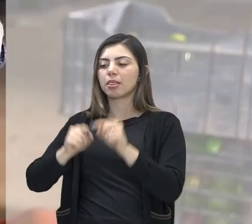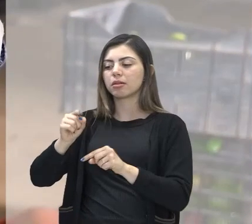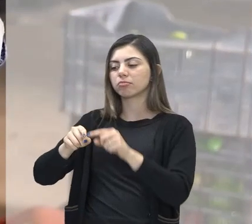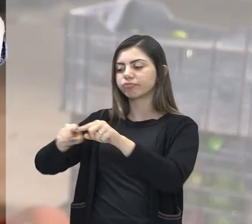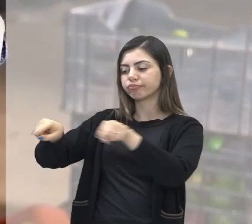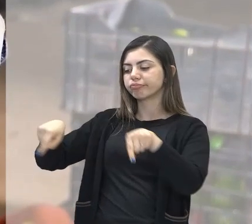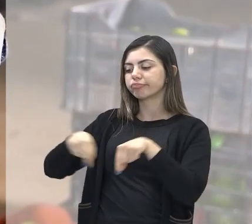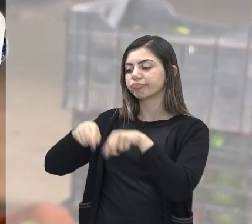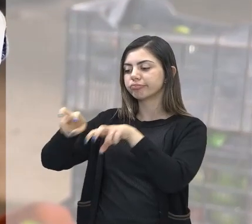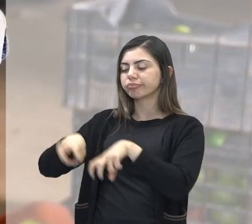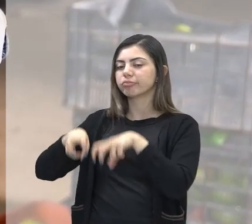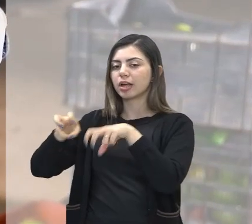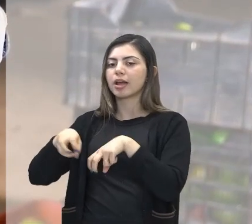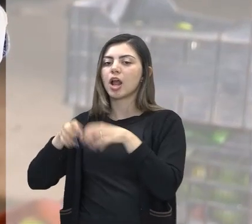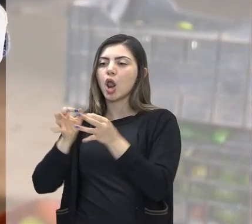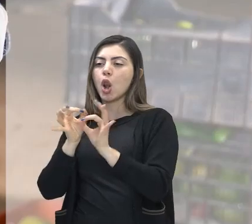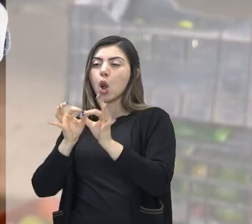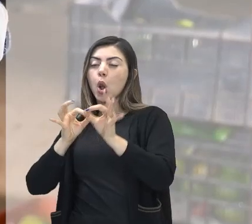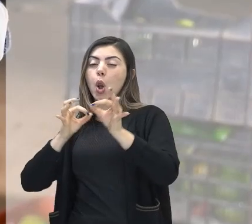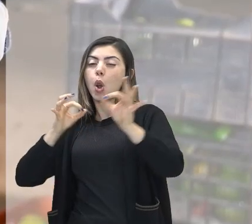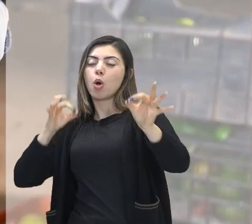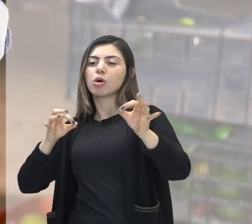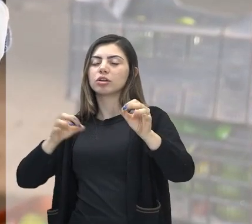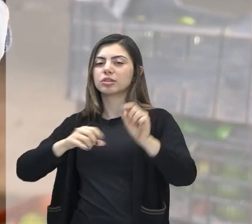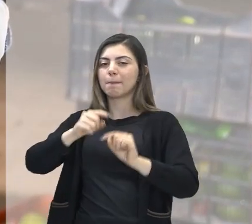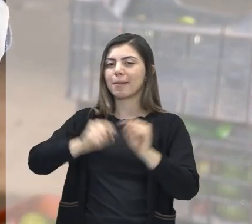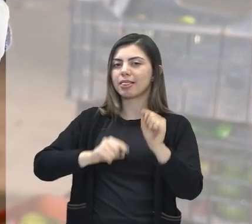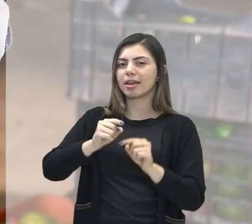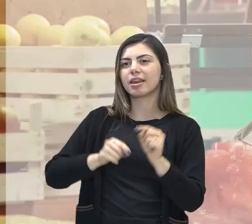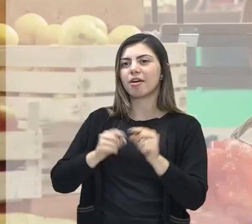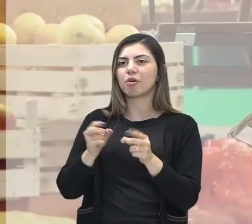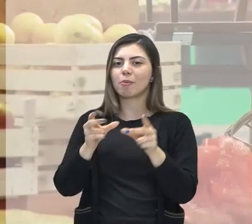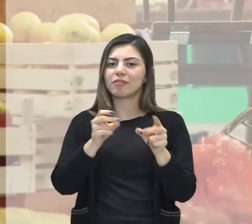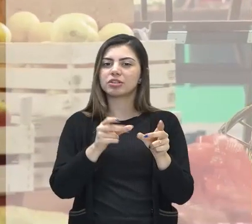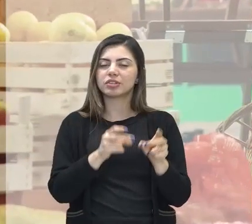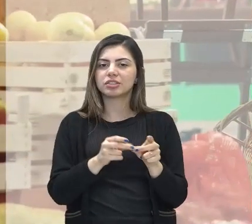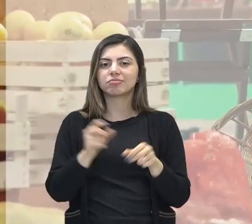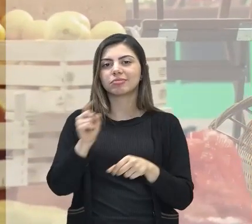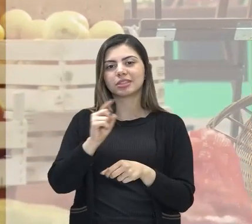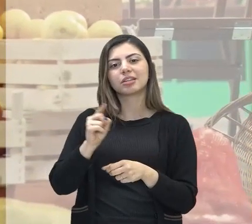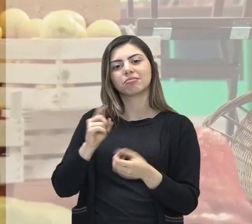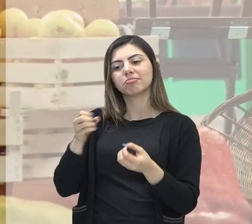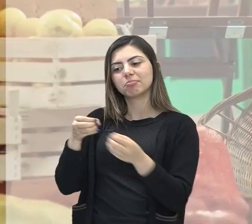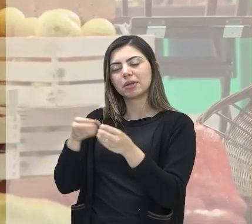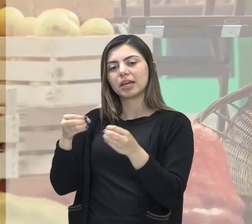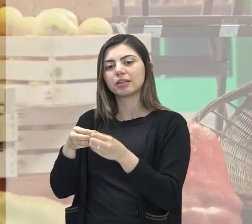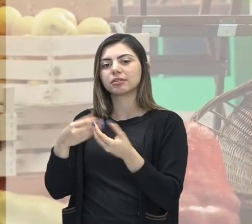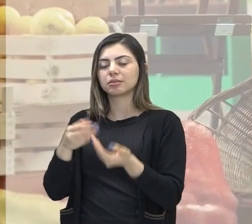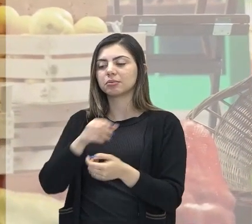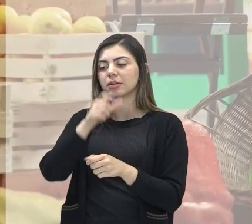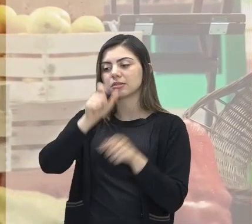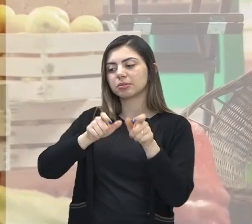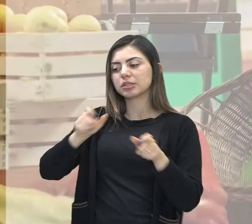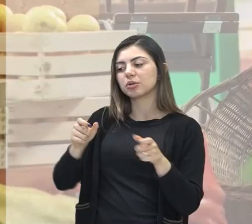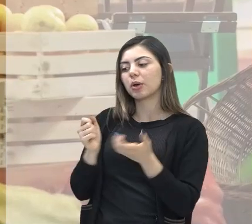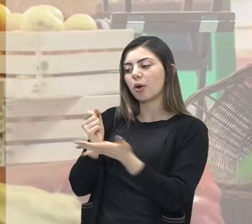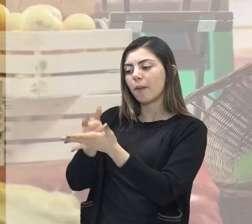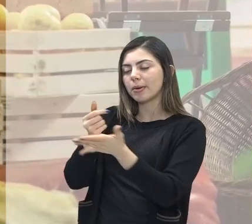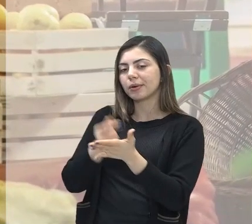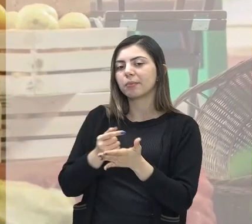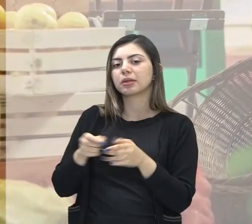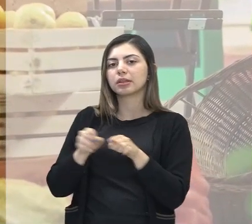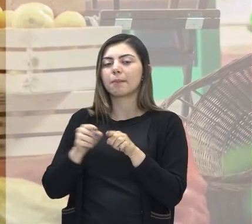rurais não ficam muito longe das áreas onde as coisas produzidas vão ser compradas, consumidas pelas pessoas e mesmo dos portos